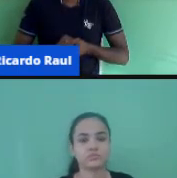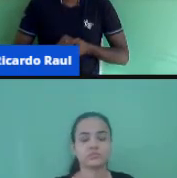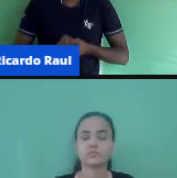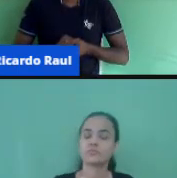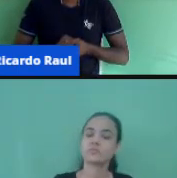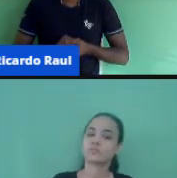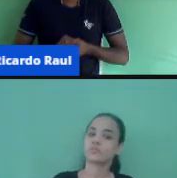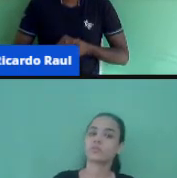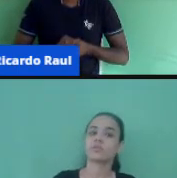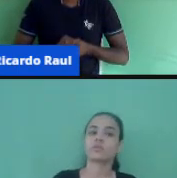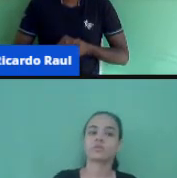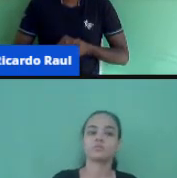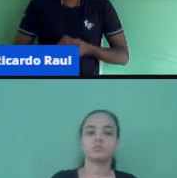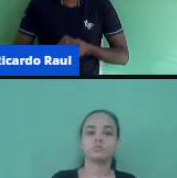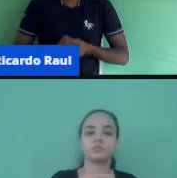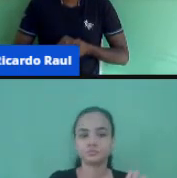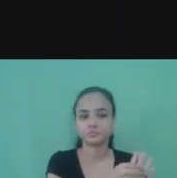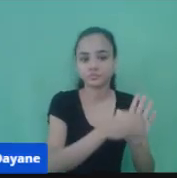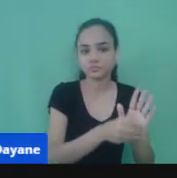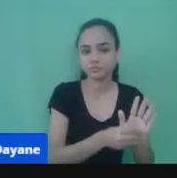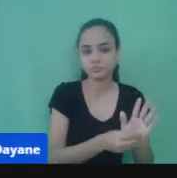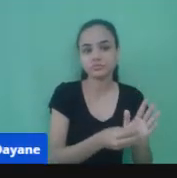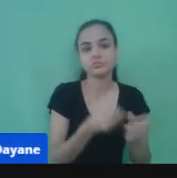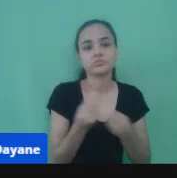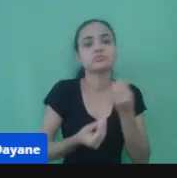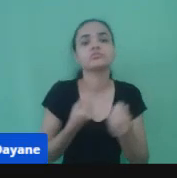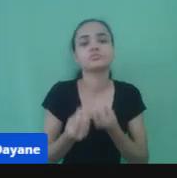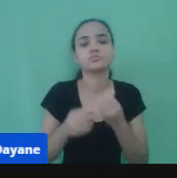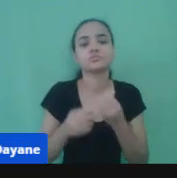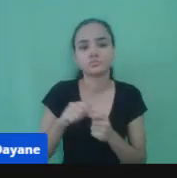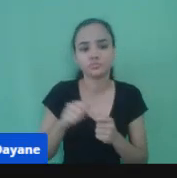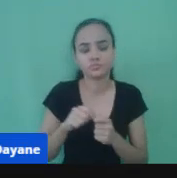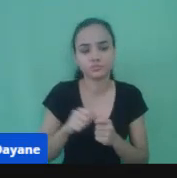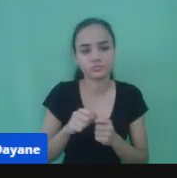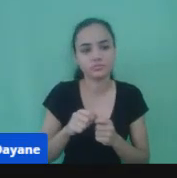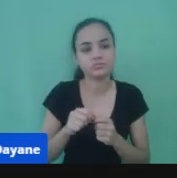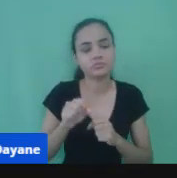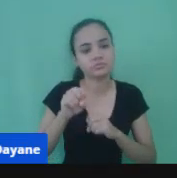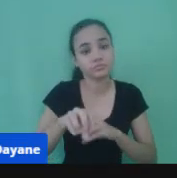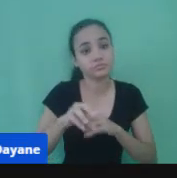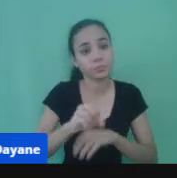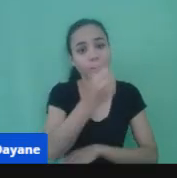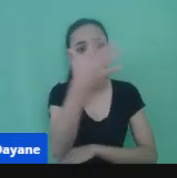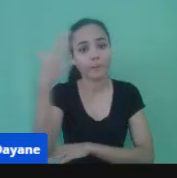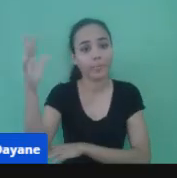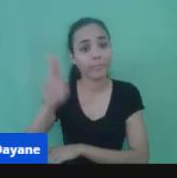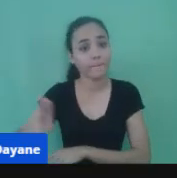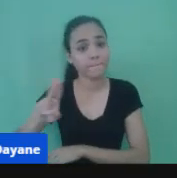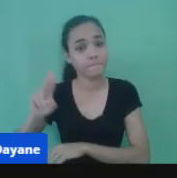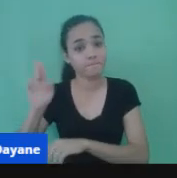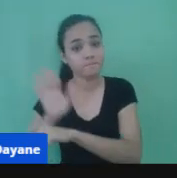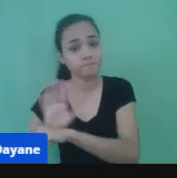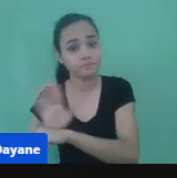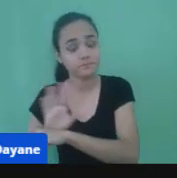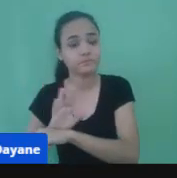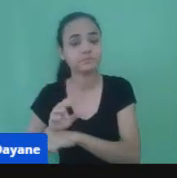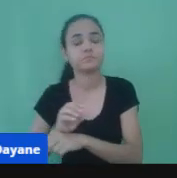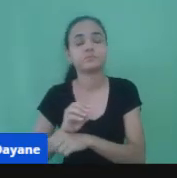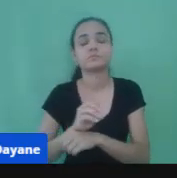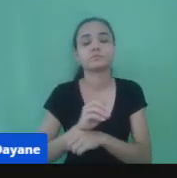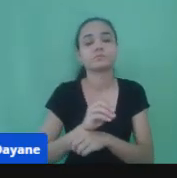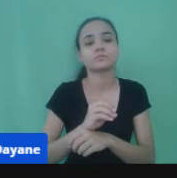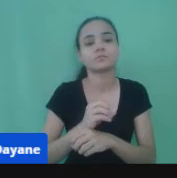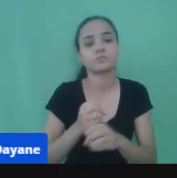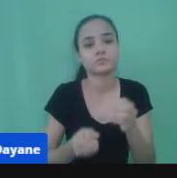de como fazer educação ambiental a partir do cinema, mas movimentar a galera, se possível, criar camiseta, criar caneca, reunião